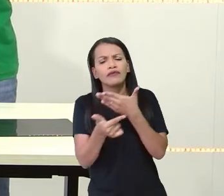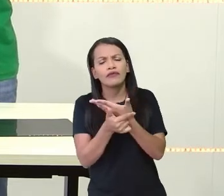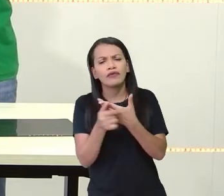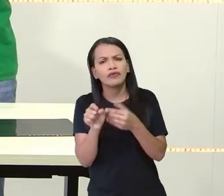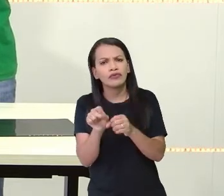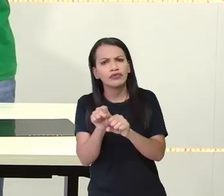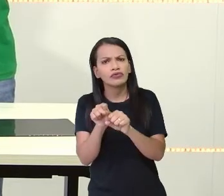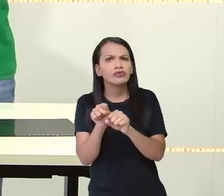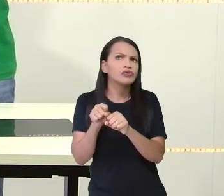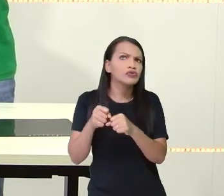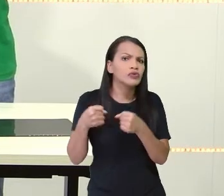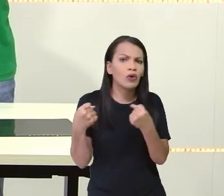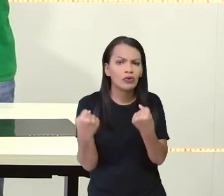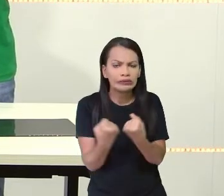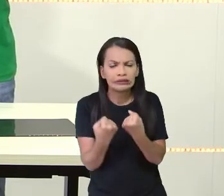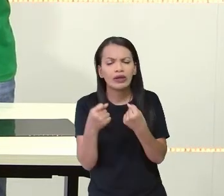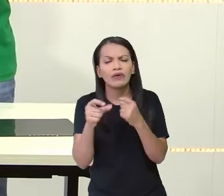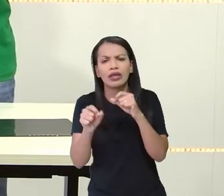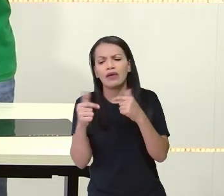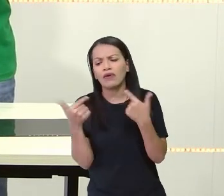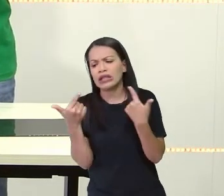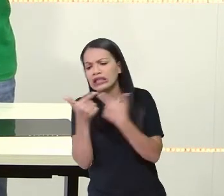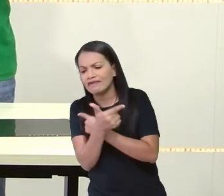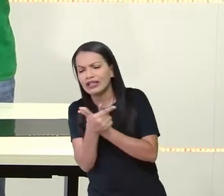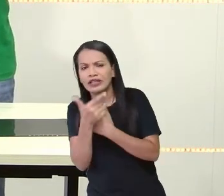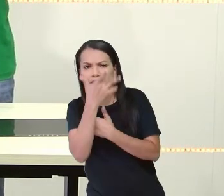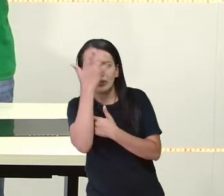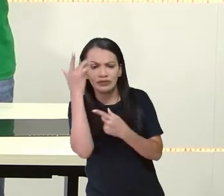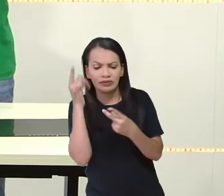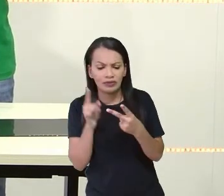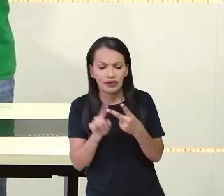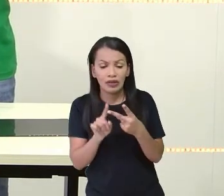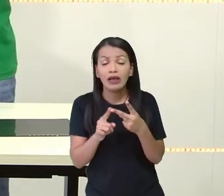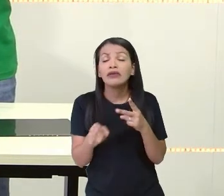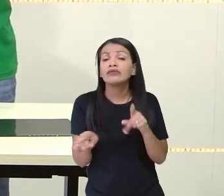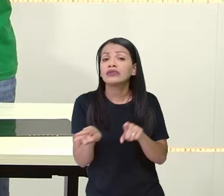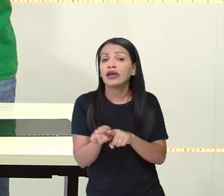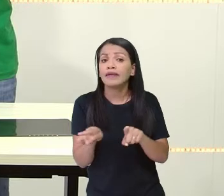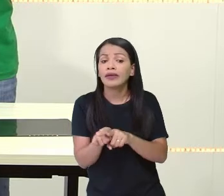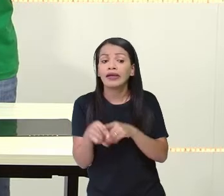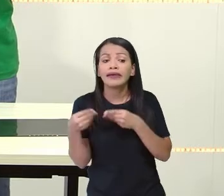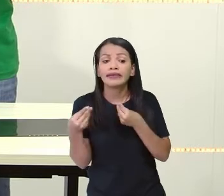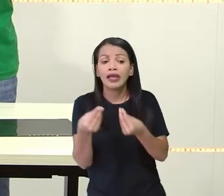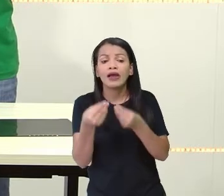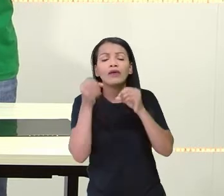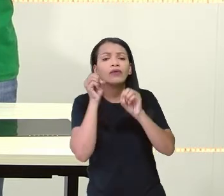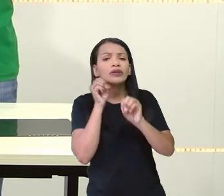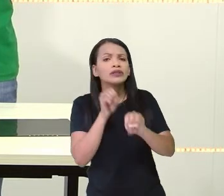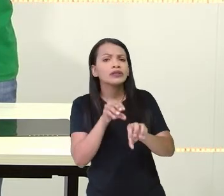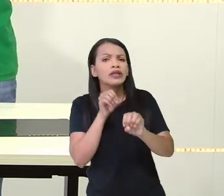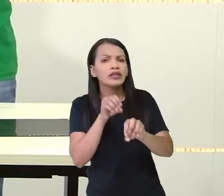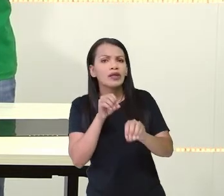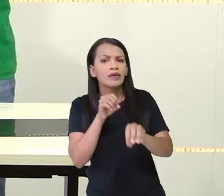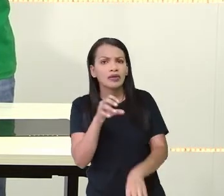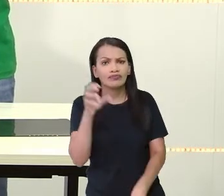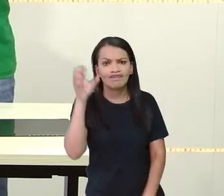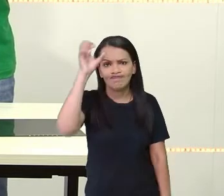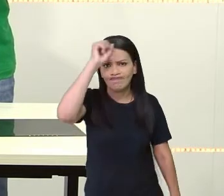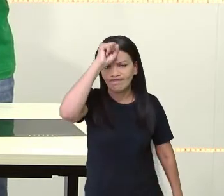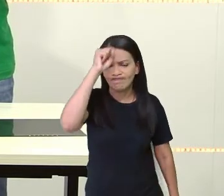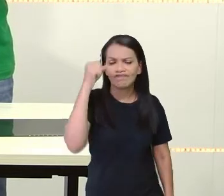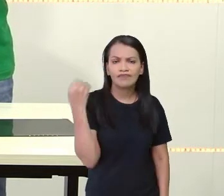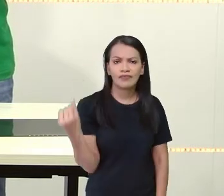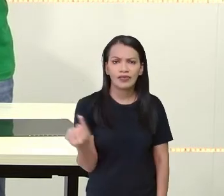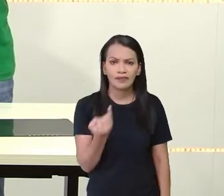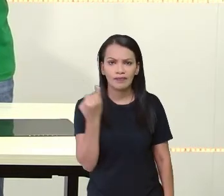conto, professora? Divertir as pessoas, além de proporcionar ensinamentos importantes